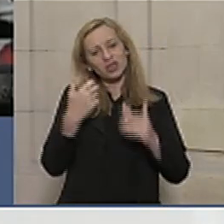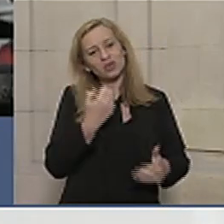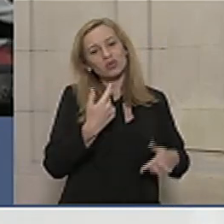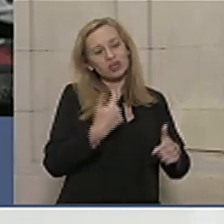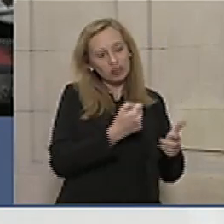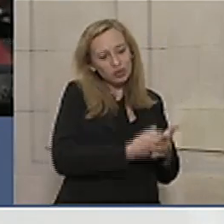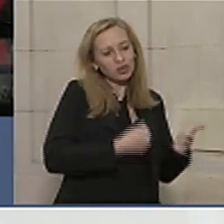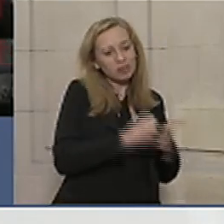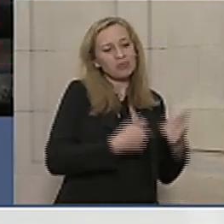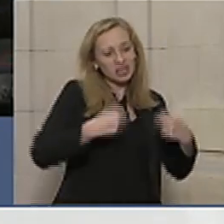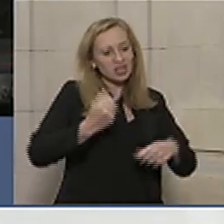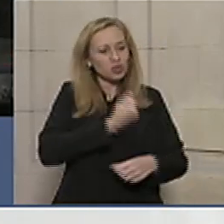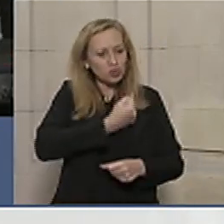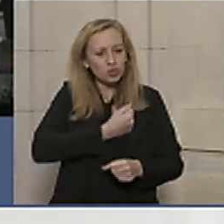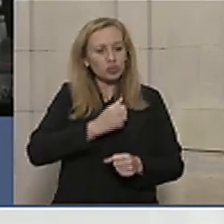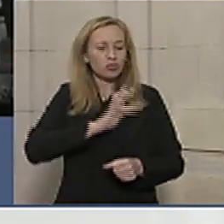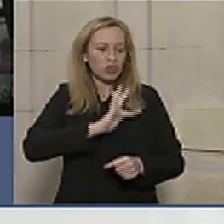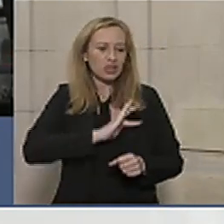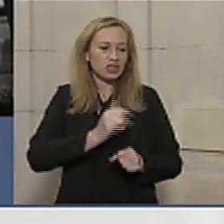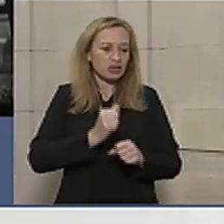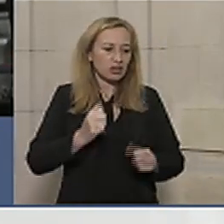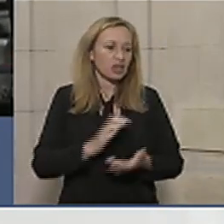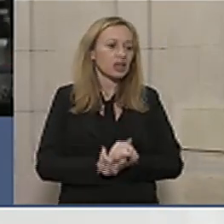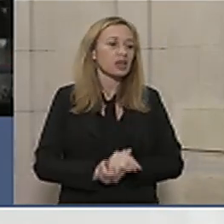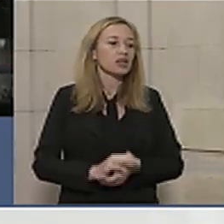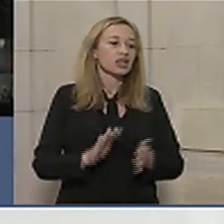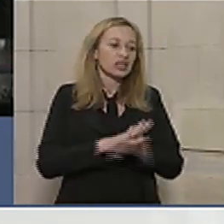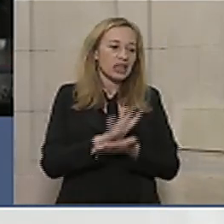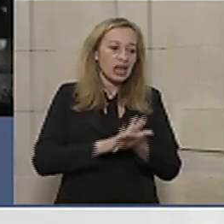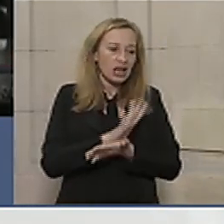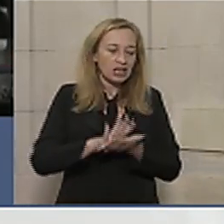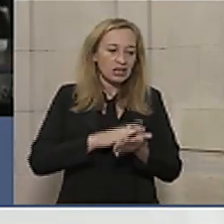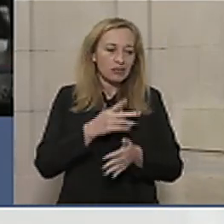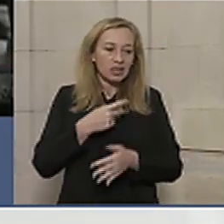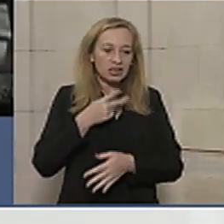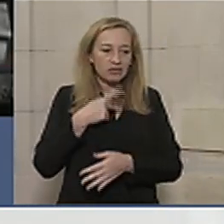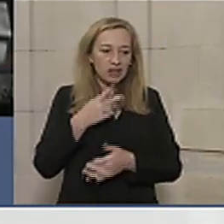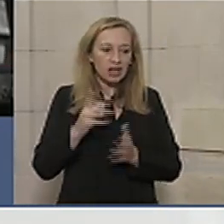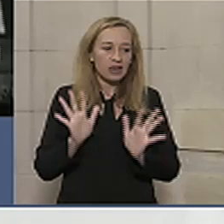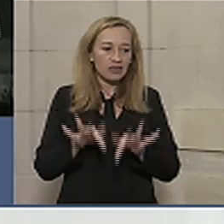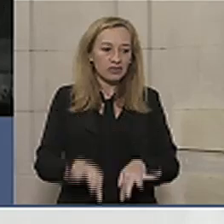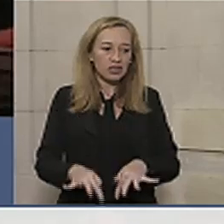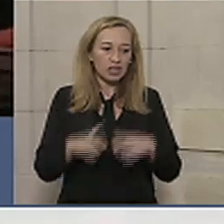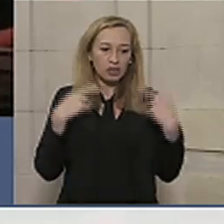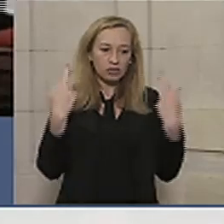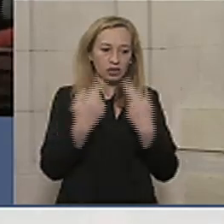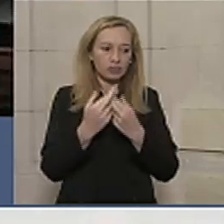segurança. Não havendo mais assuntos a tratar, declaro encerrada a sessão.